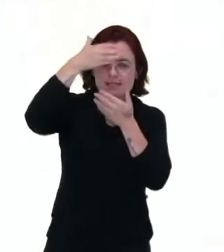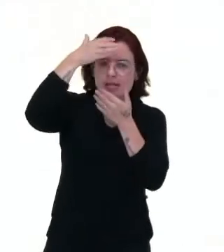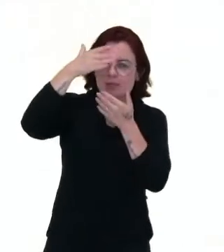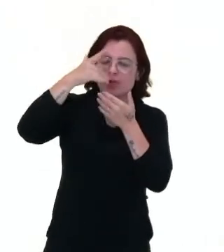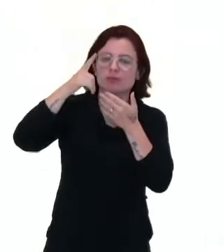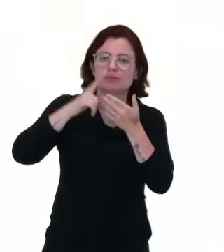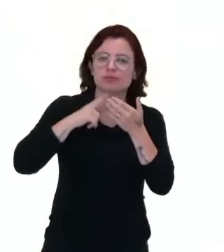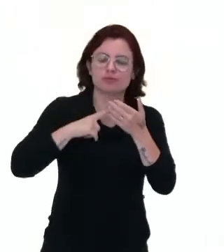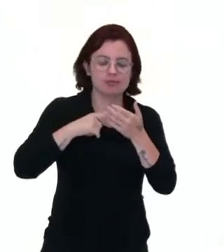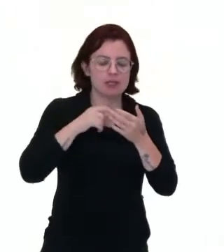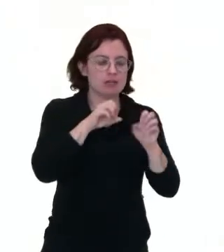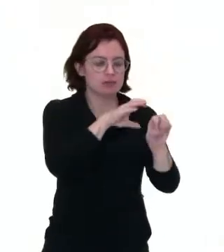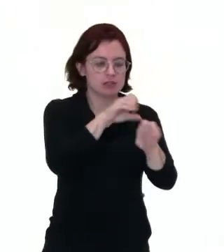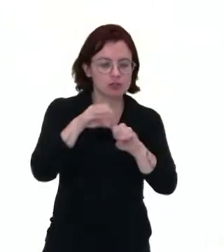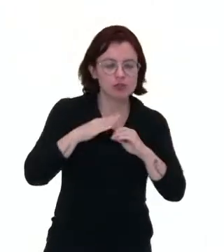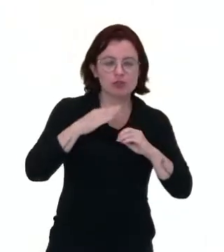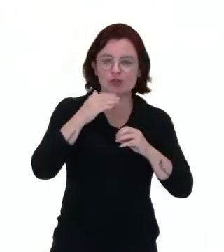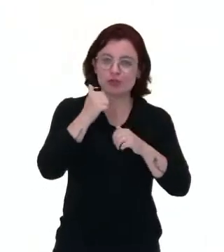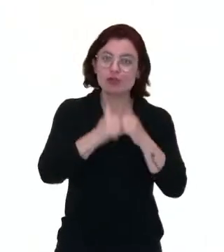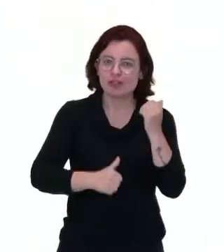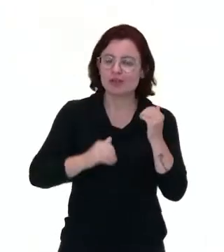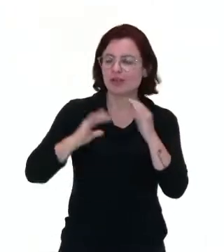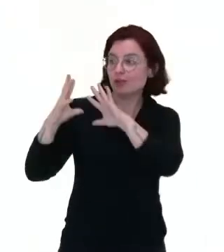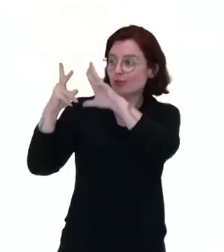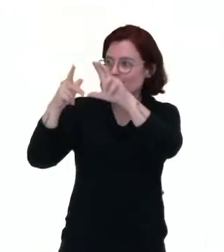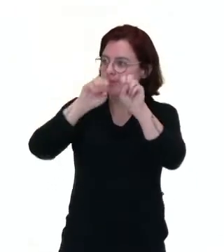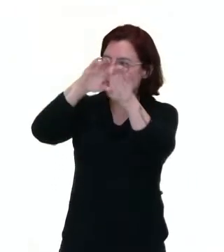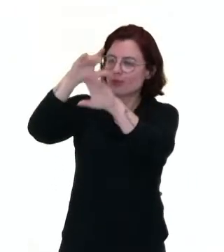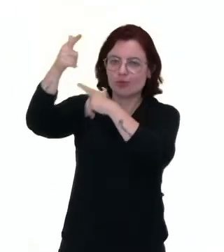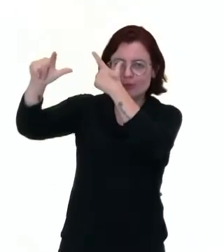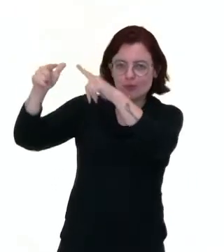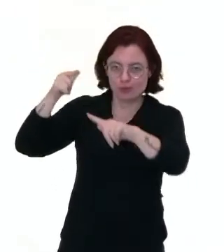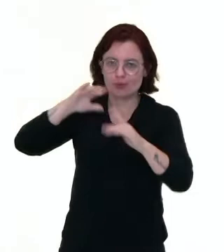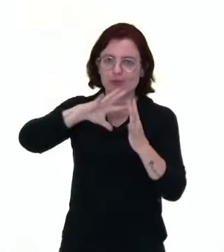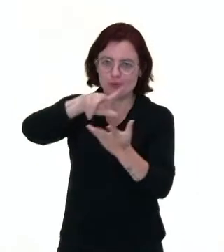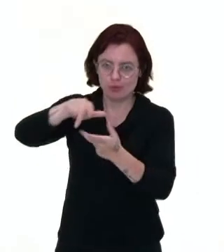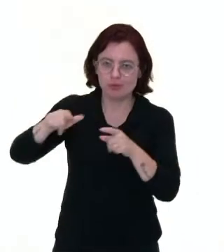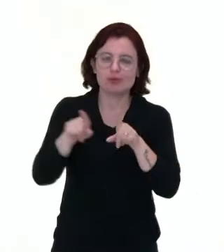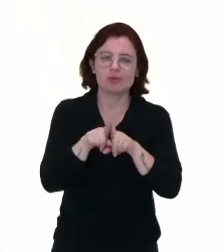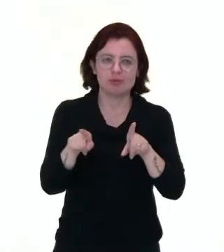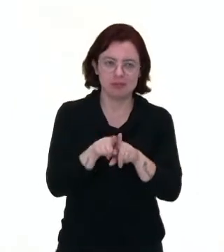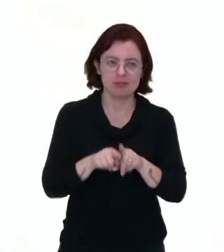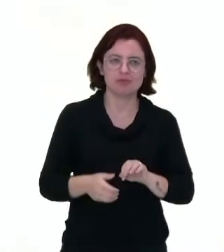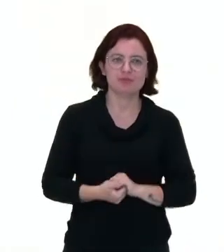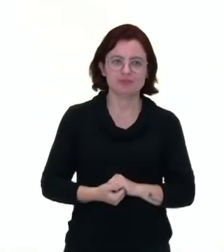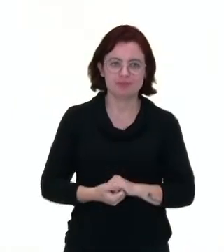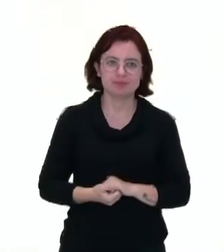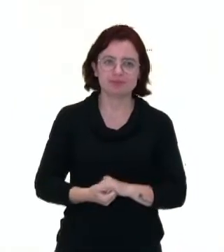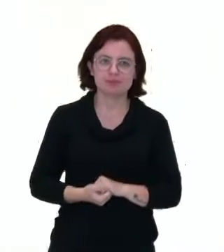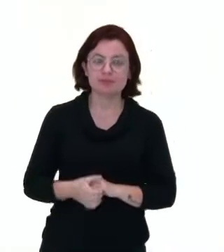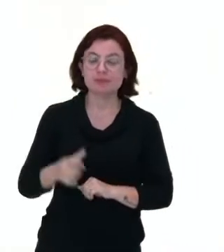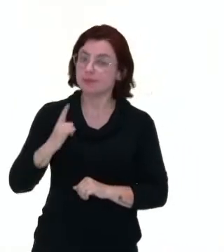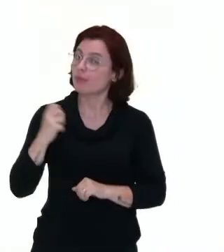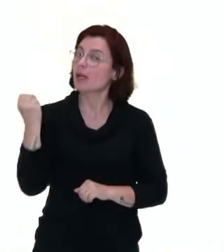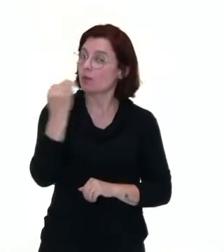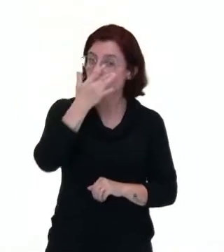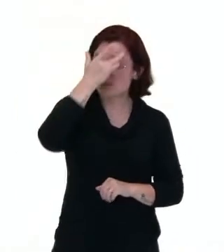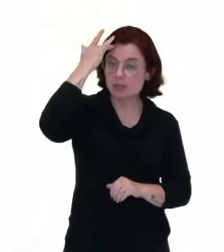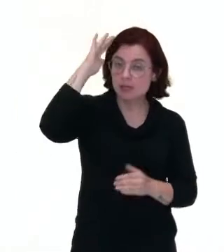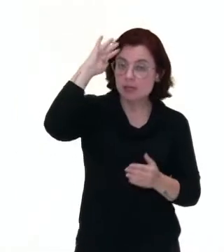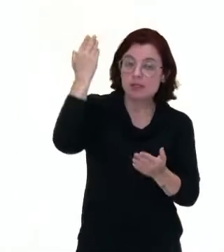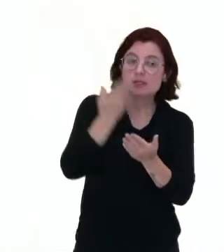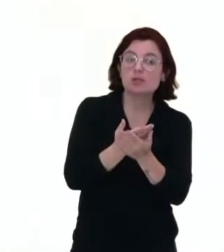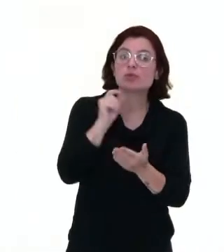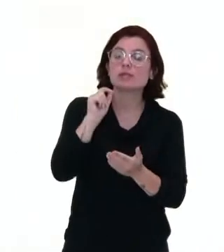popularizar o xadrez no resto do mundo, né? Foi isso que ajudou o xadrez a ficar tão popular. Alguns acreditam que